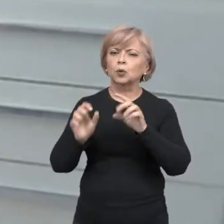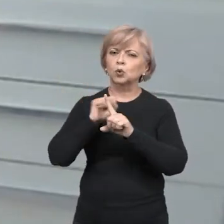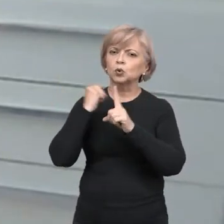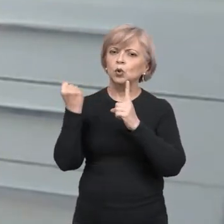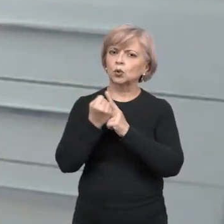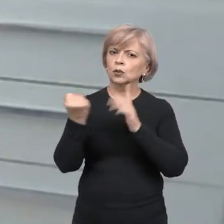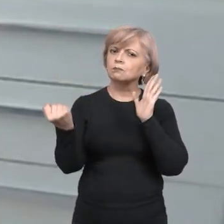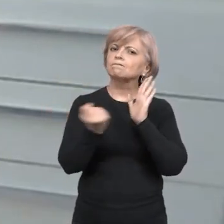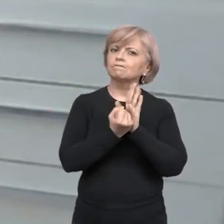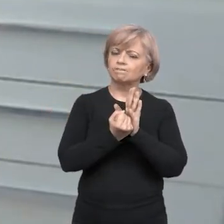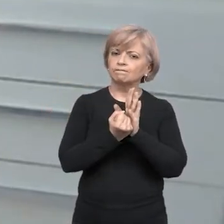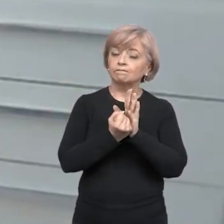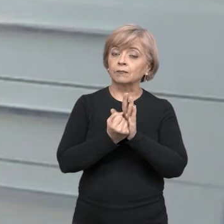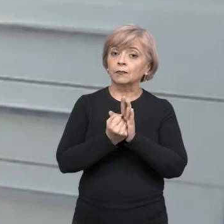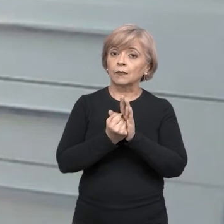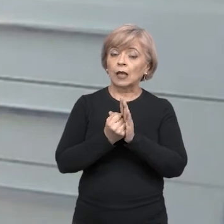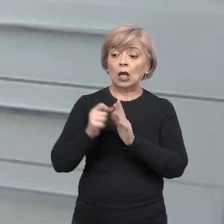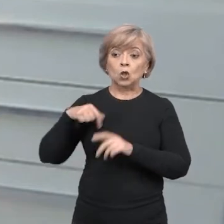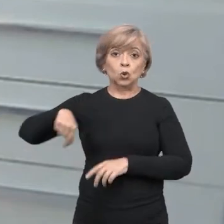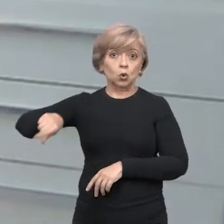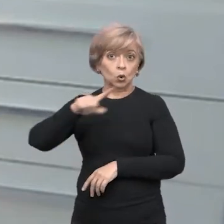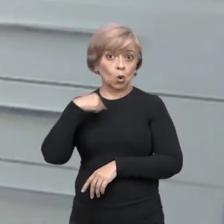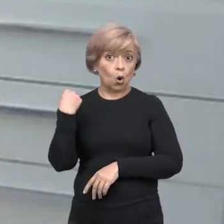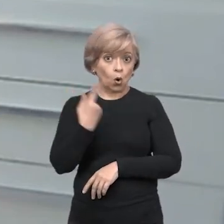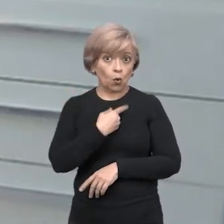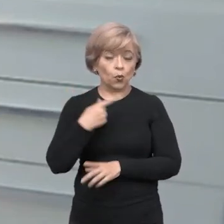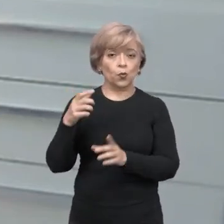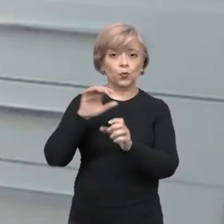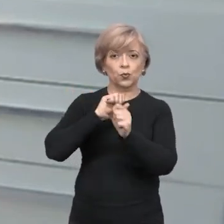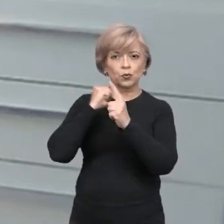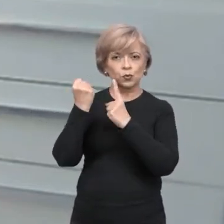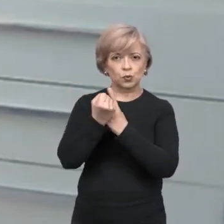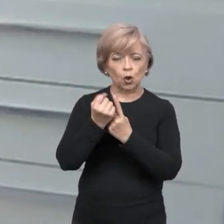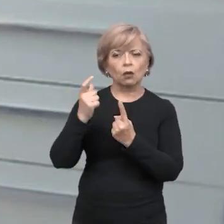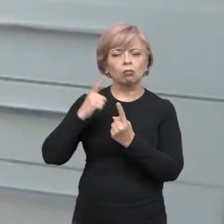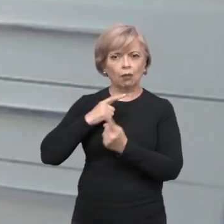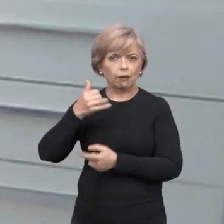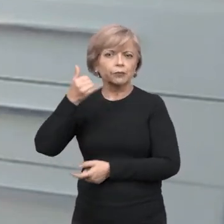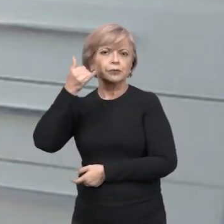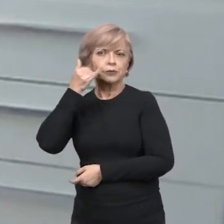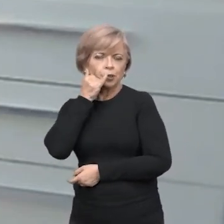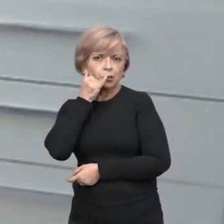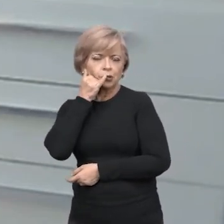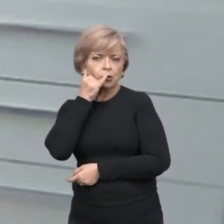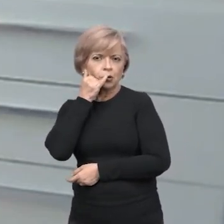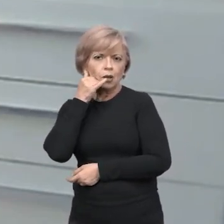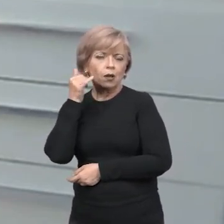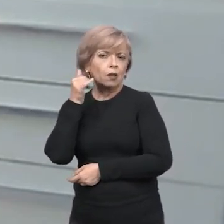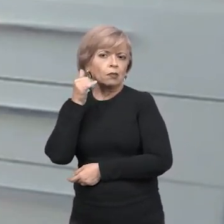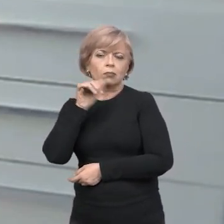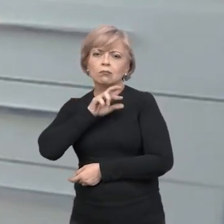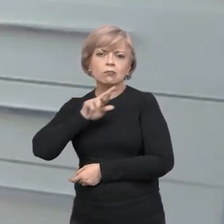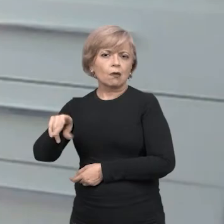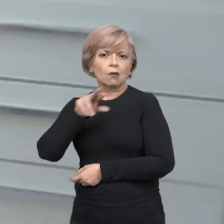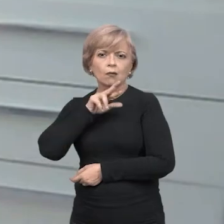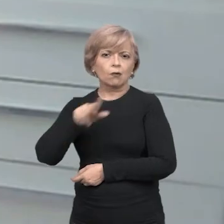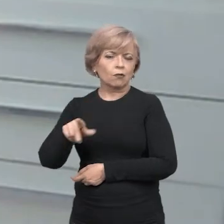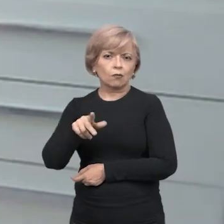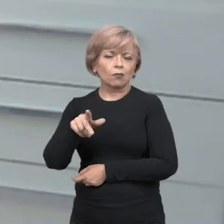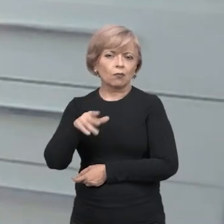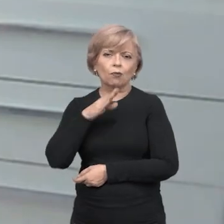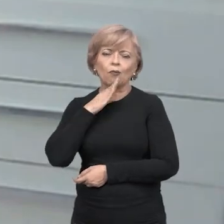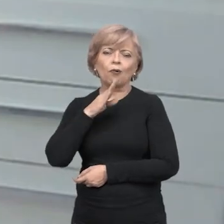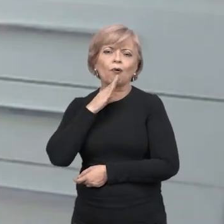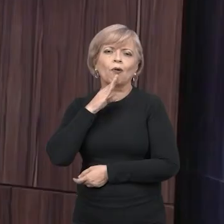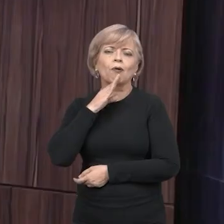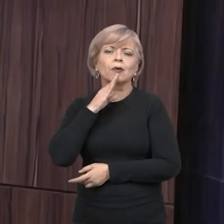a maior parte da nossa sociedade embora possa ter um telefone celular não tem acesso a um